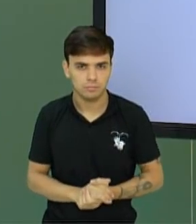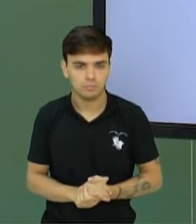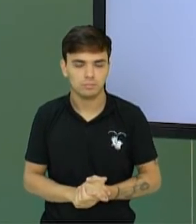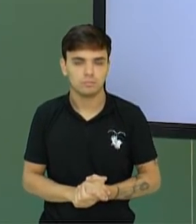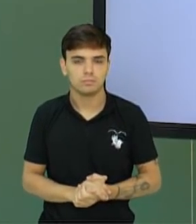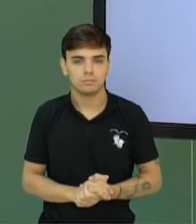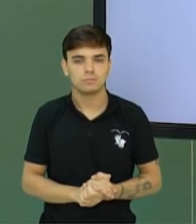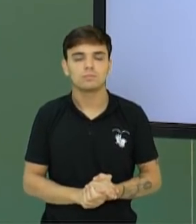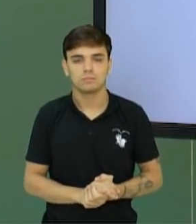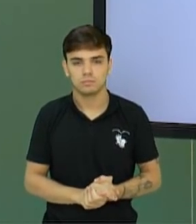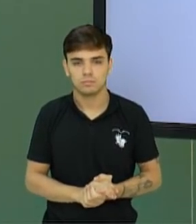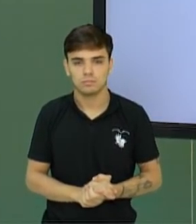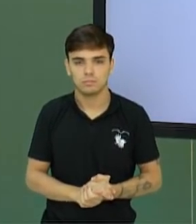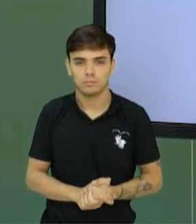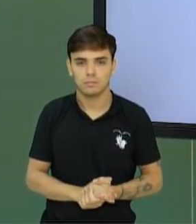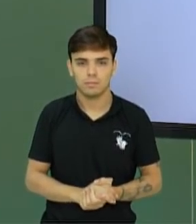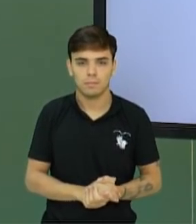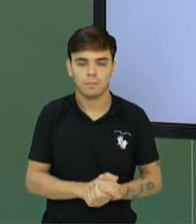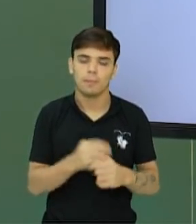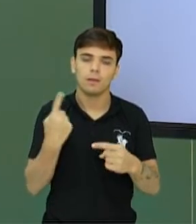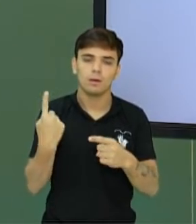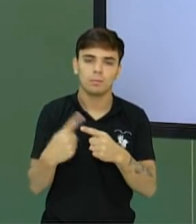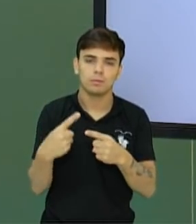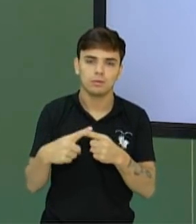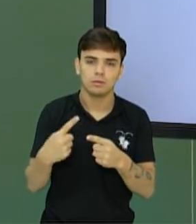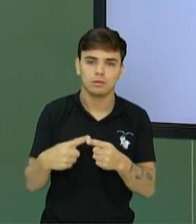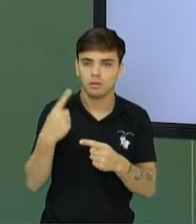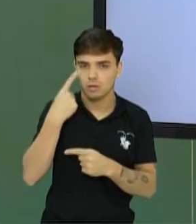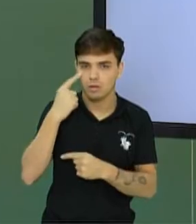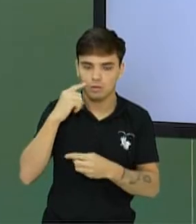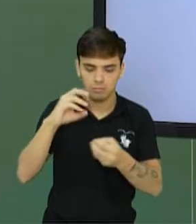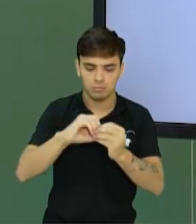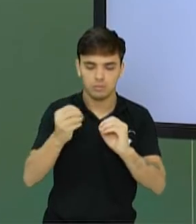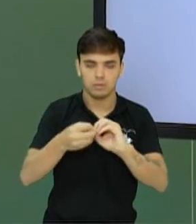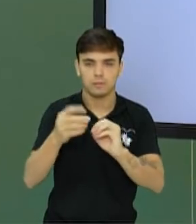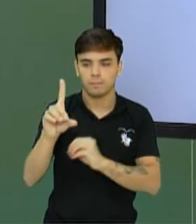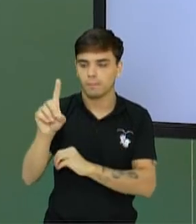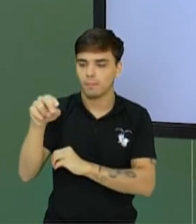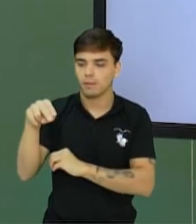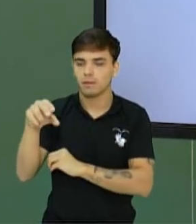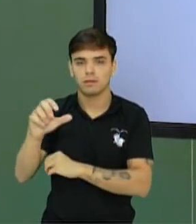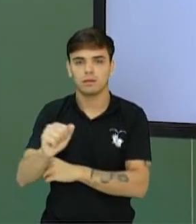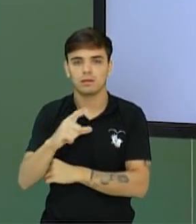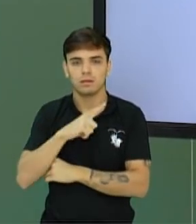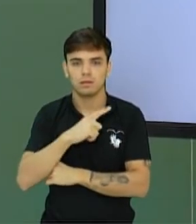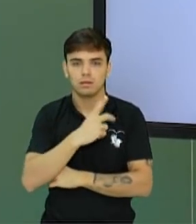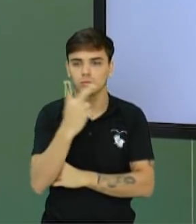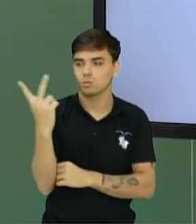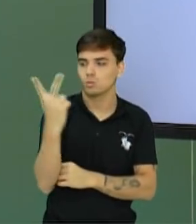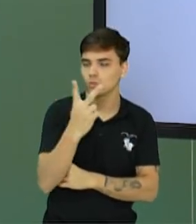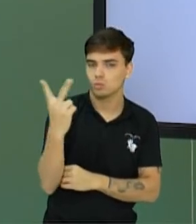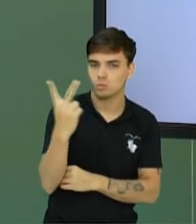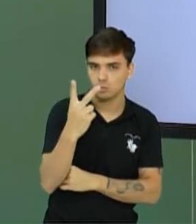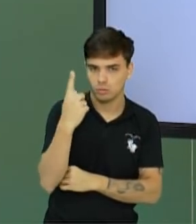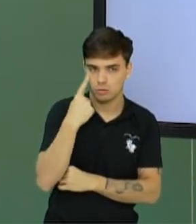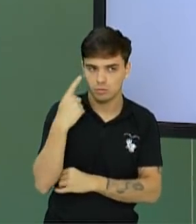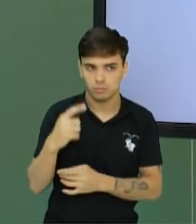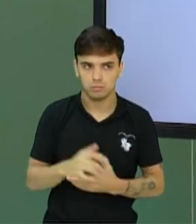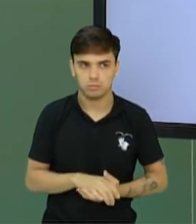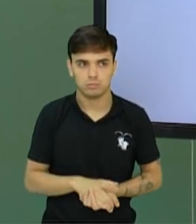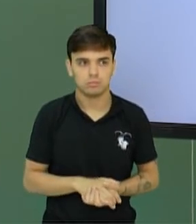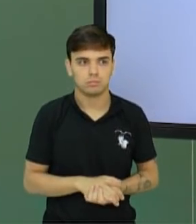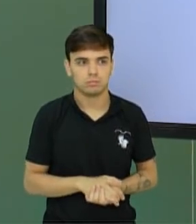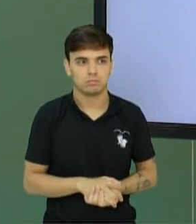E estão ligados entre si porque a molécula de DNA, ela possui 2 fitas. A molécula de DNA, pessoal,